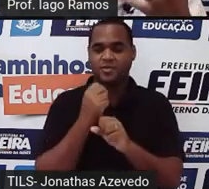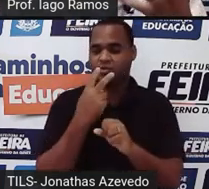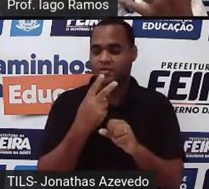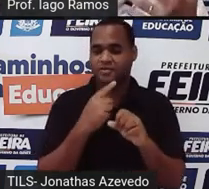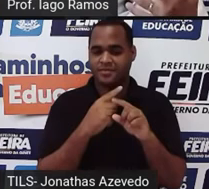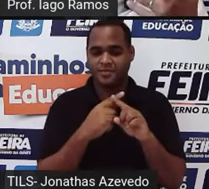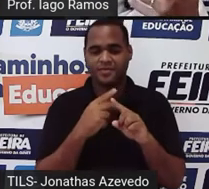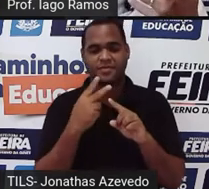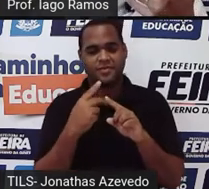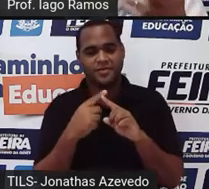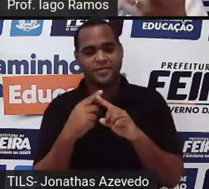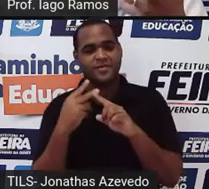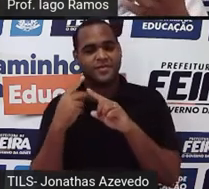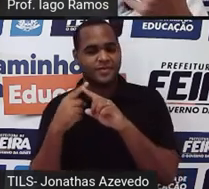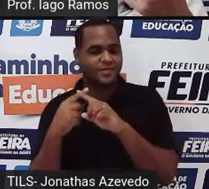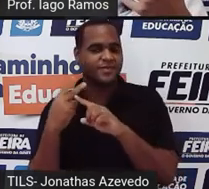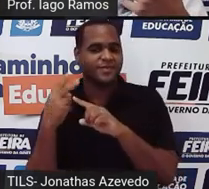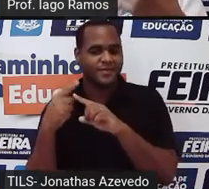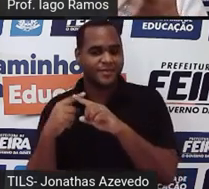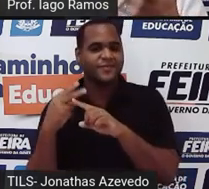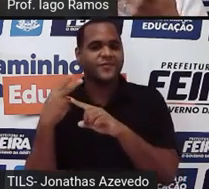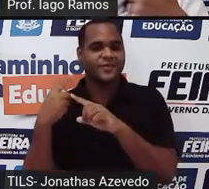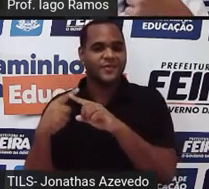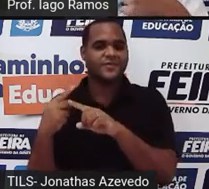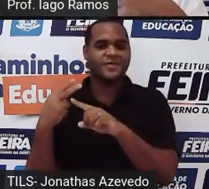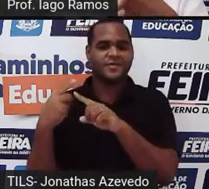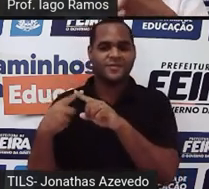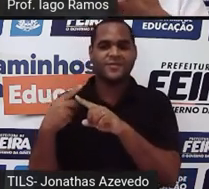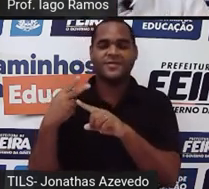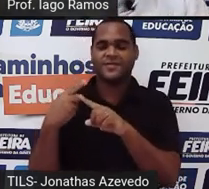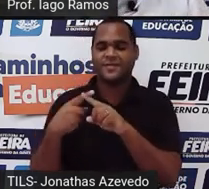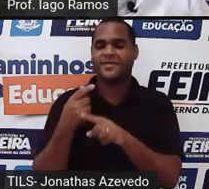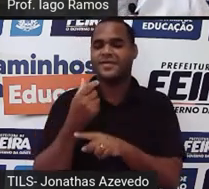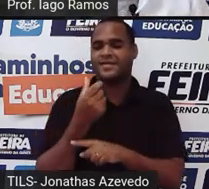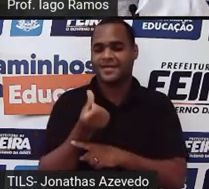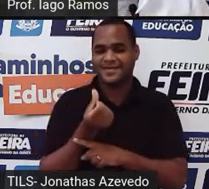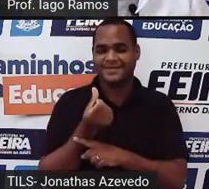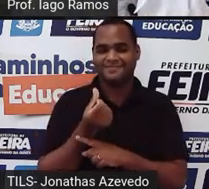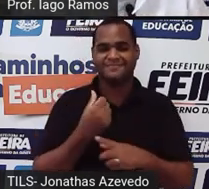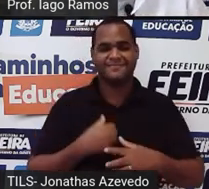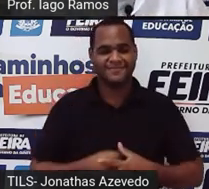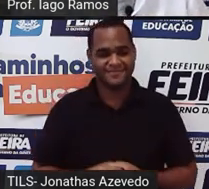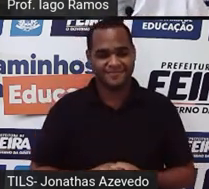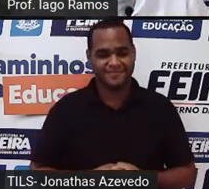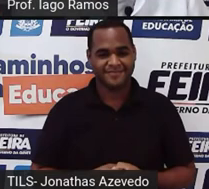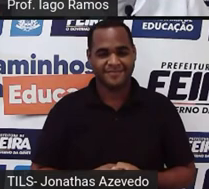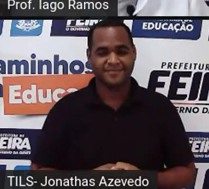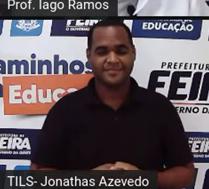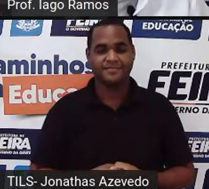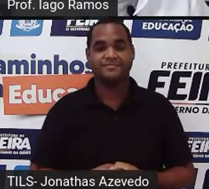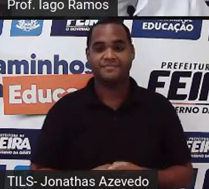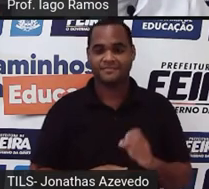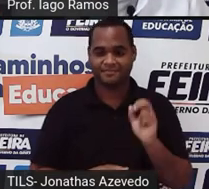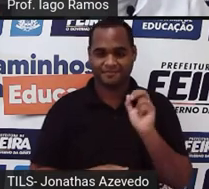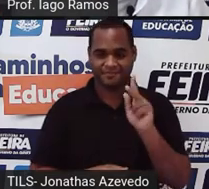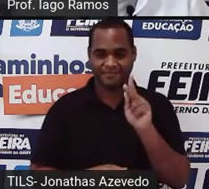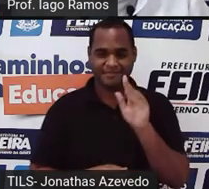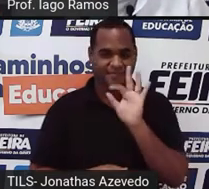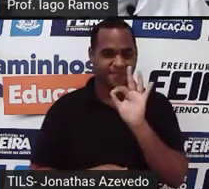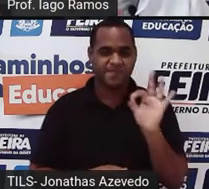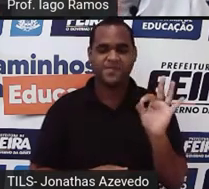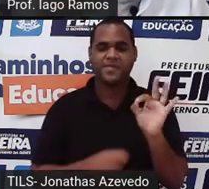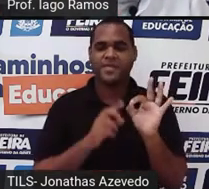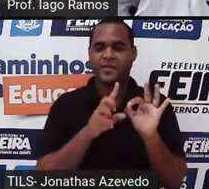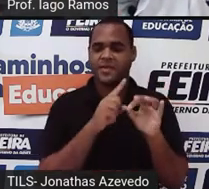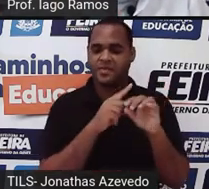vezes 2 vezes 2 vezes 2 vezes 2 e vezes 2, tá bom? Quando a gente multiplicar